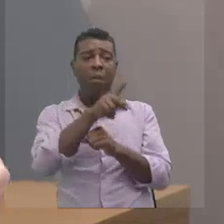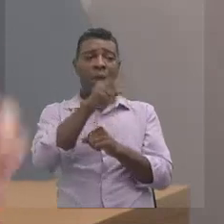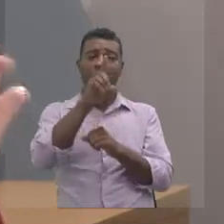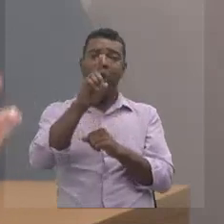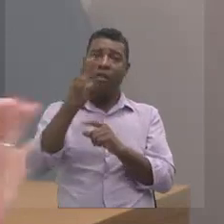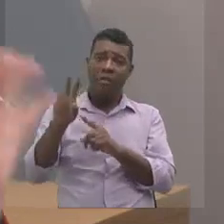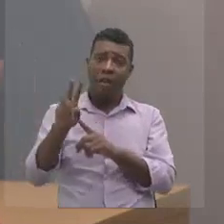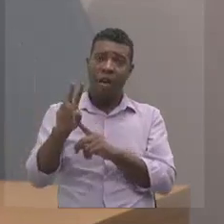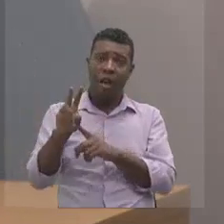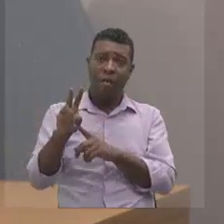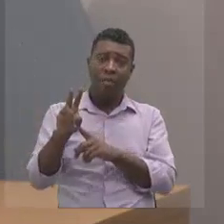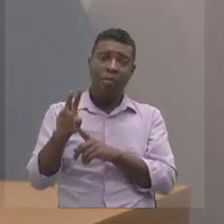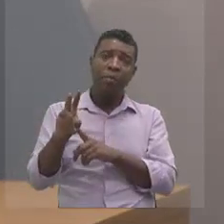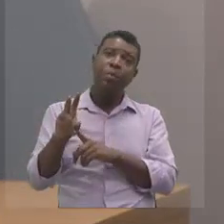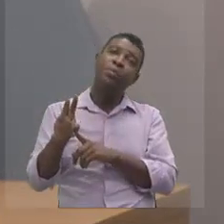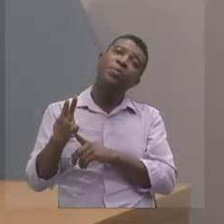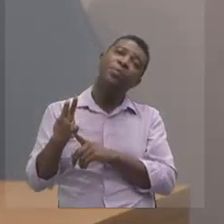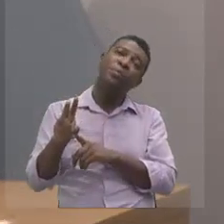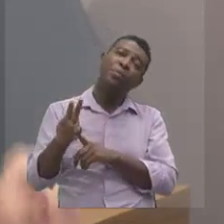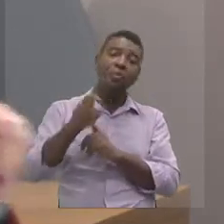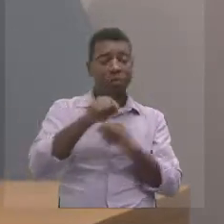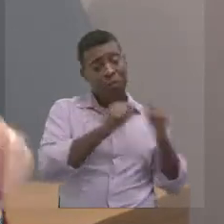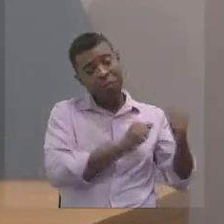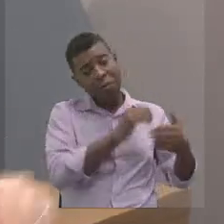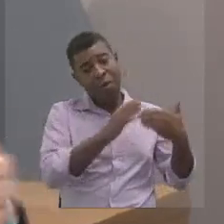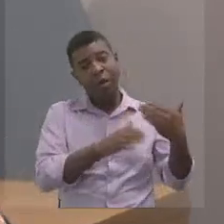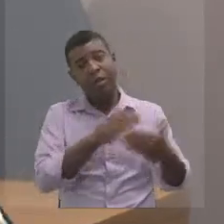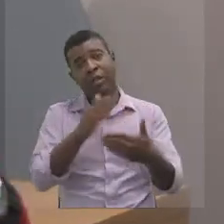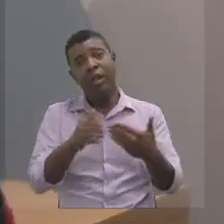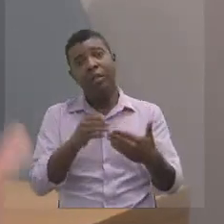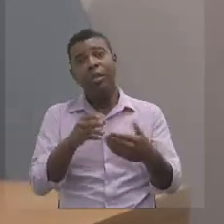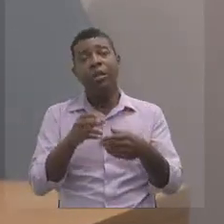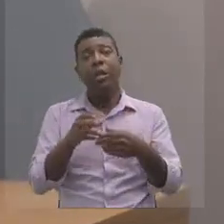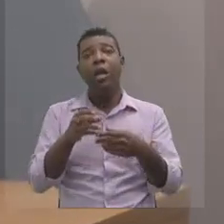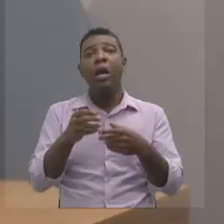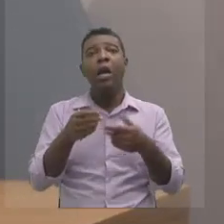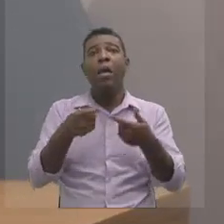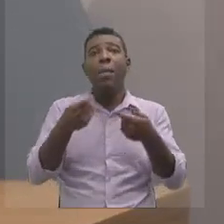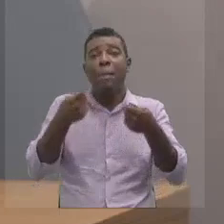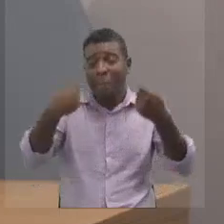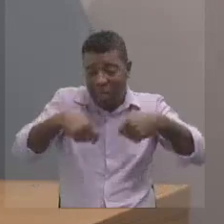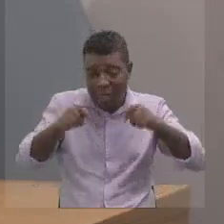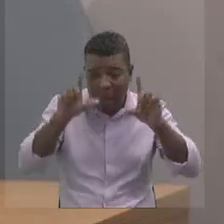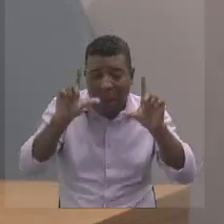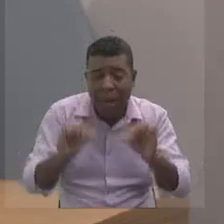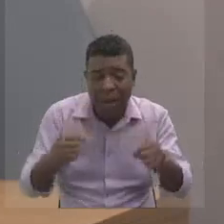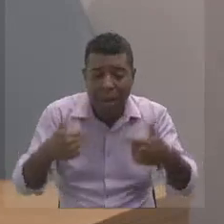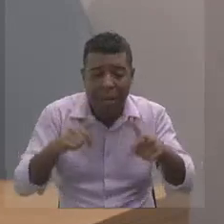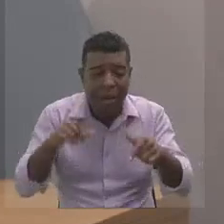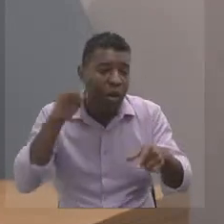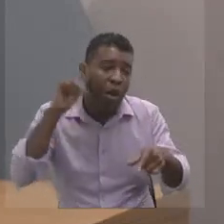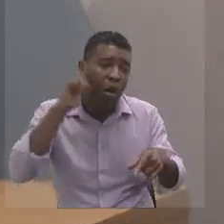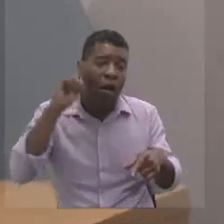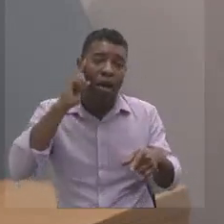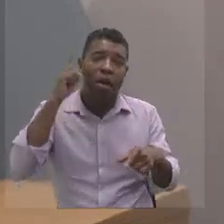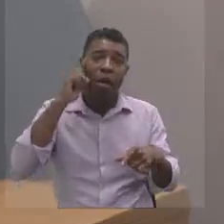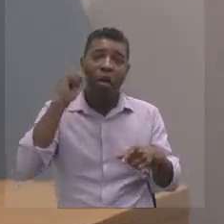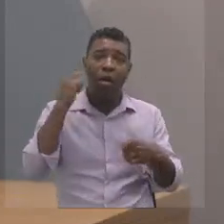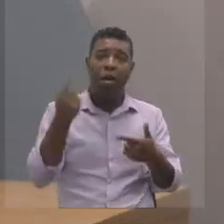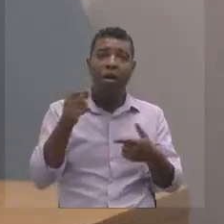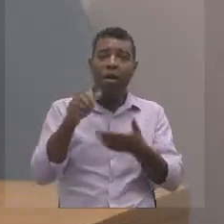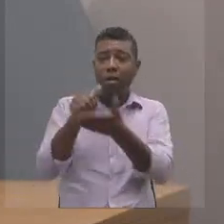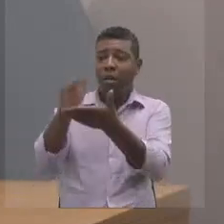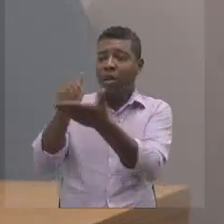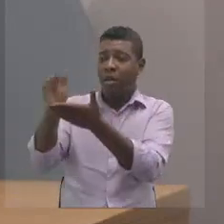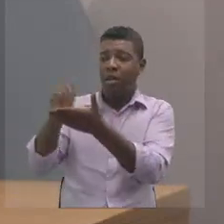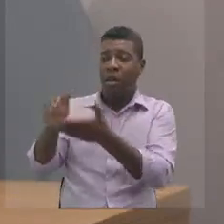de cada vez precisar de menos trabalhadores para o dia a dia e é um processo de